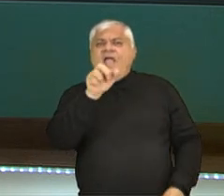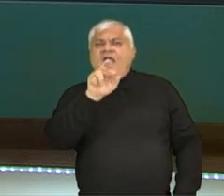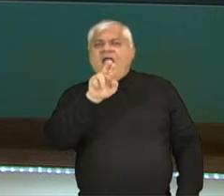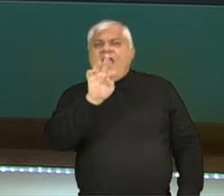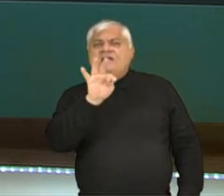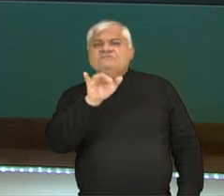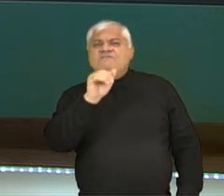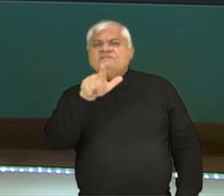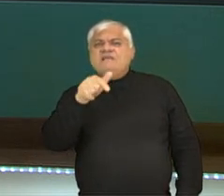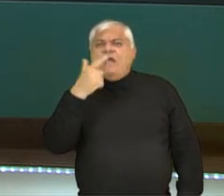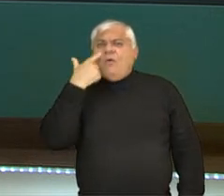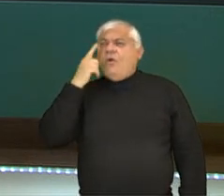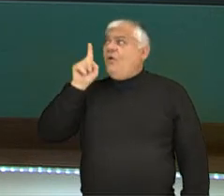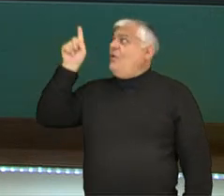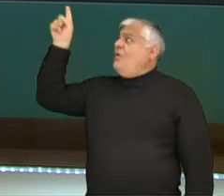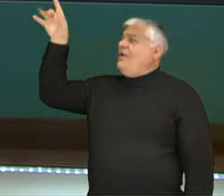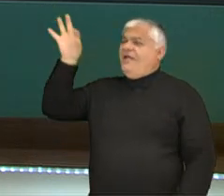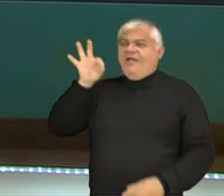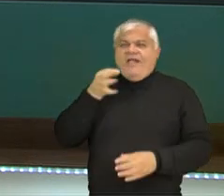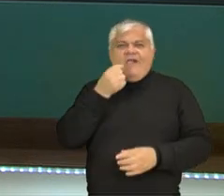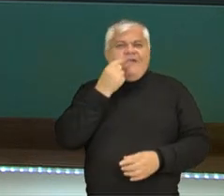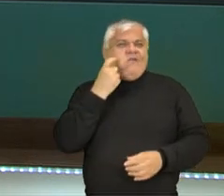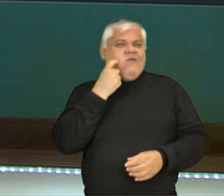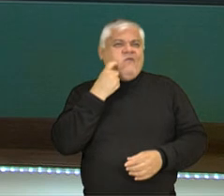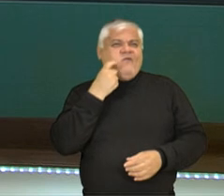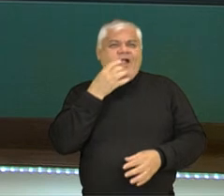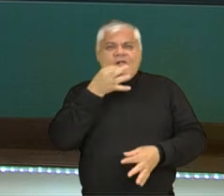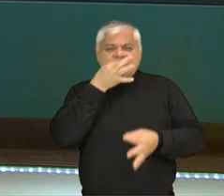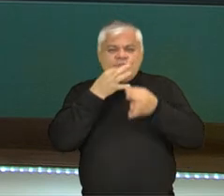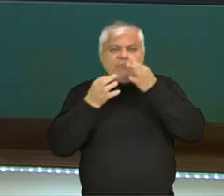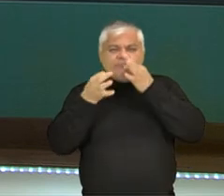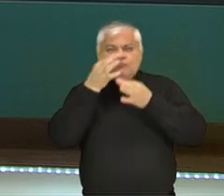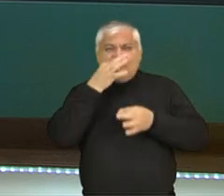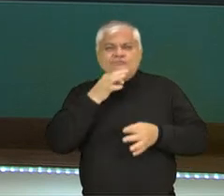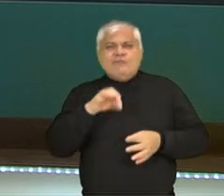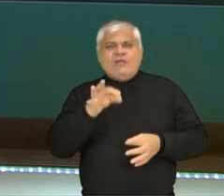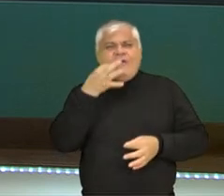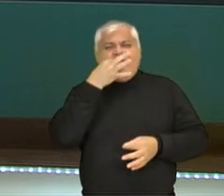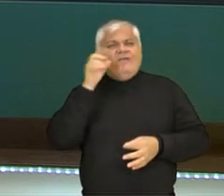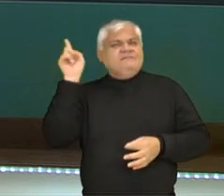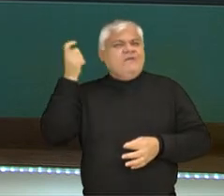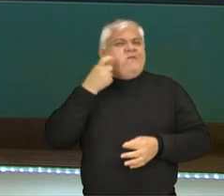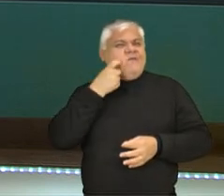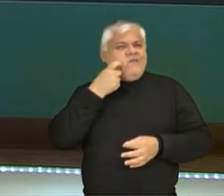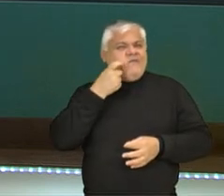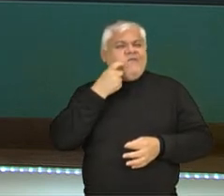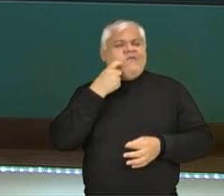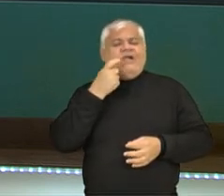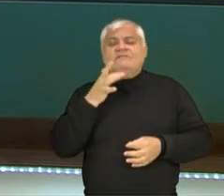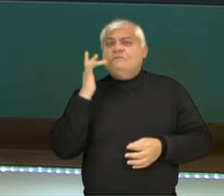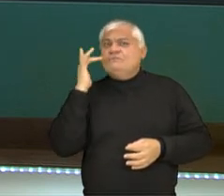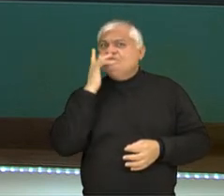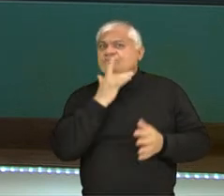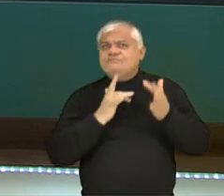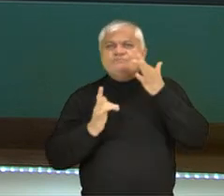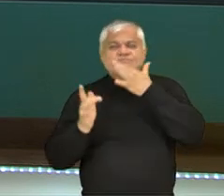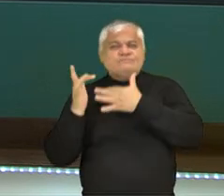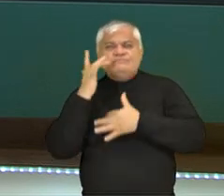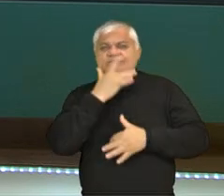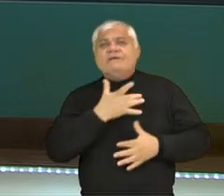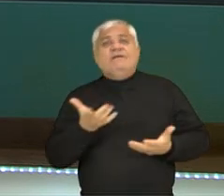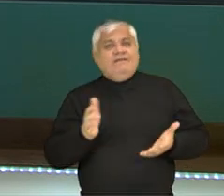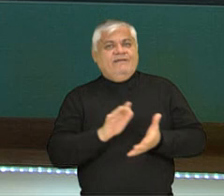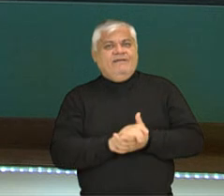faz salivar, professor. Ai, que delícia essas gominhas, professor, essas balas, que